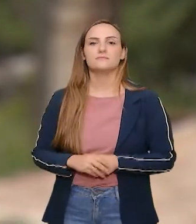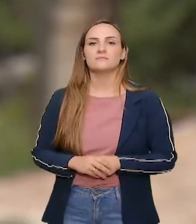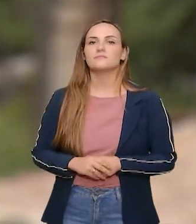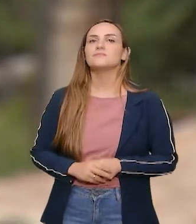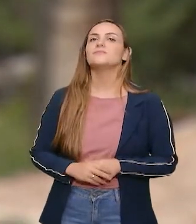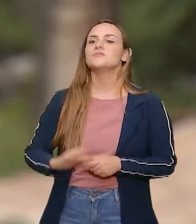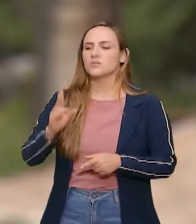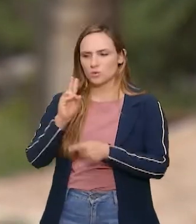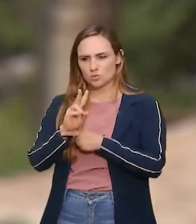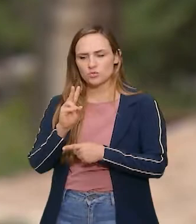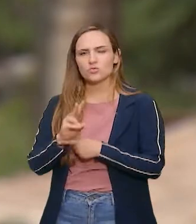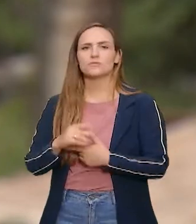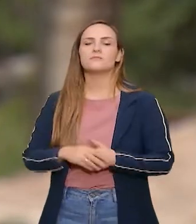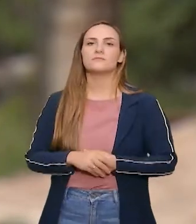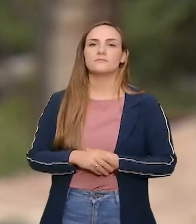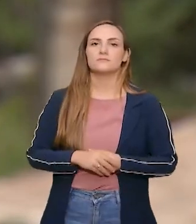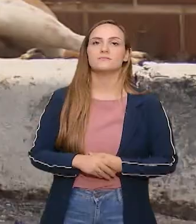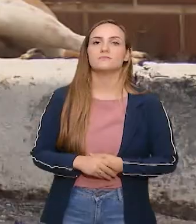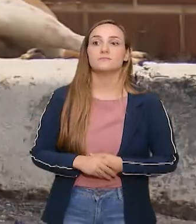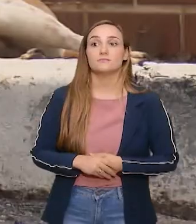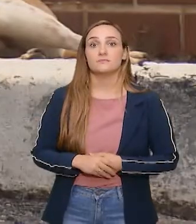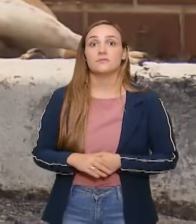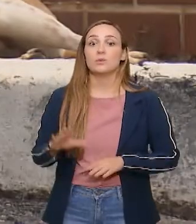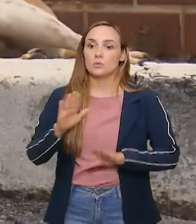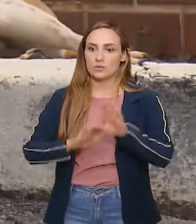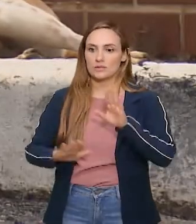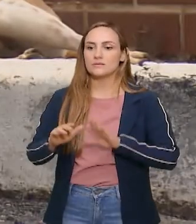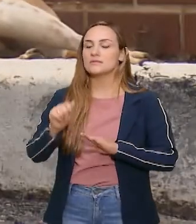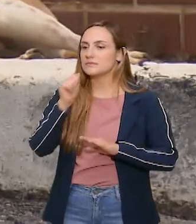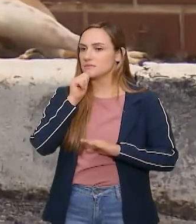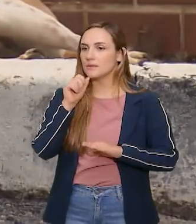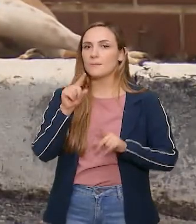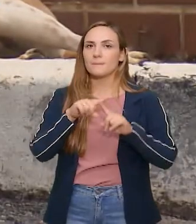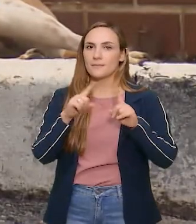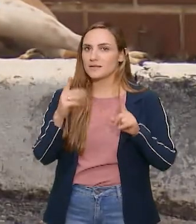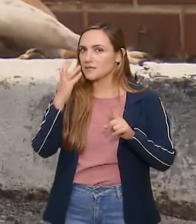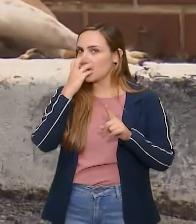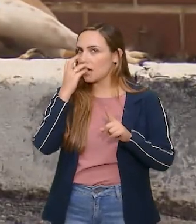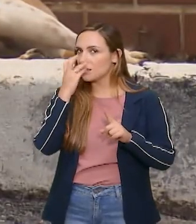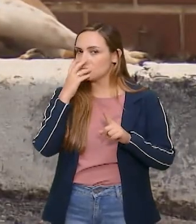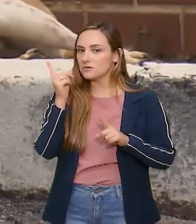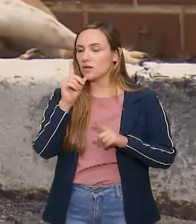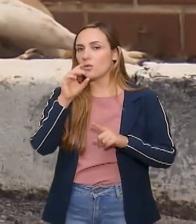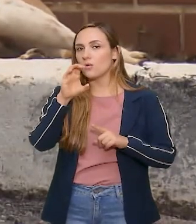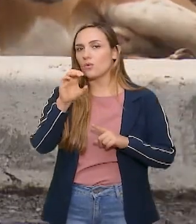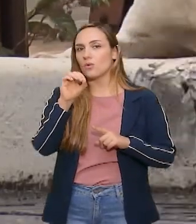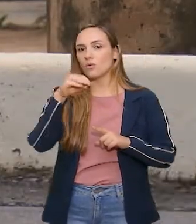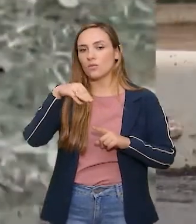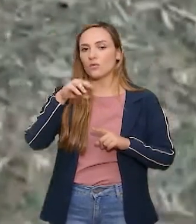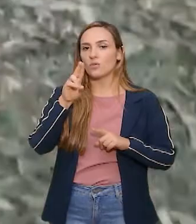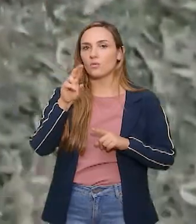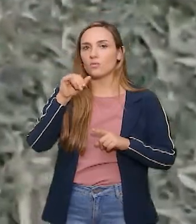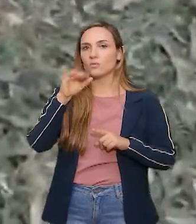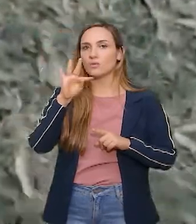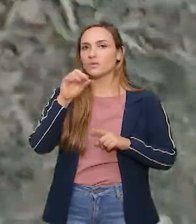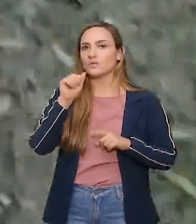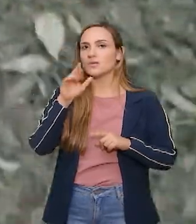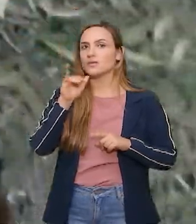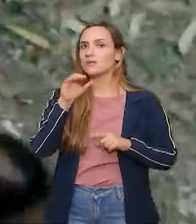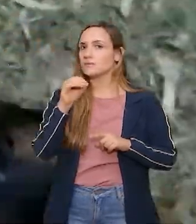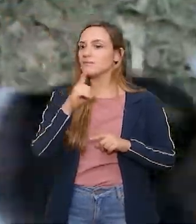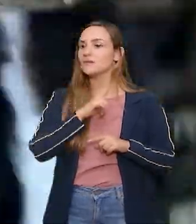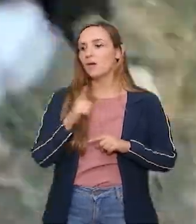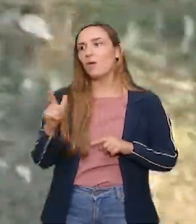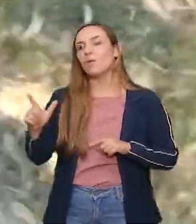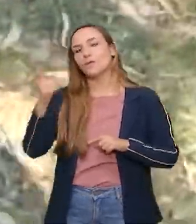pessoal tem cuidado bastante dele. Mesmo com tantos cuidados, Catu ainda não é um cão comunitário. Mas eu vou mostrar um carinha